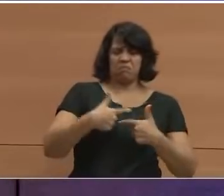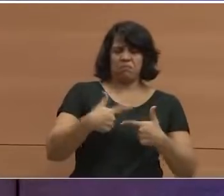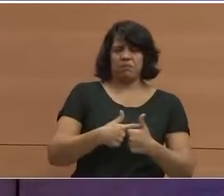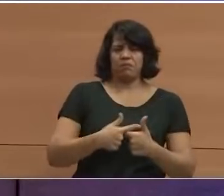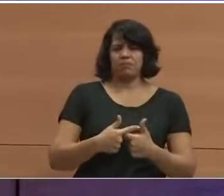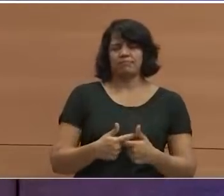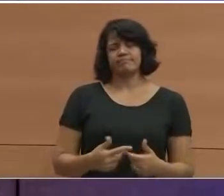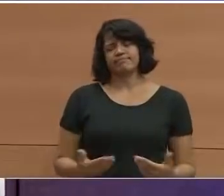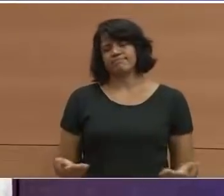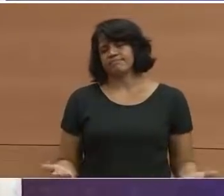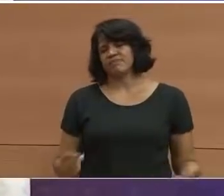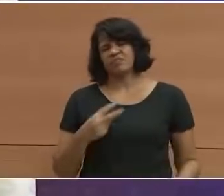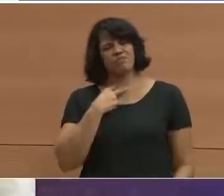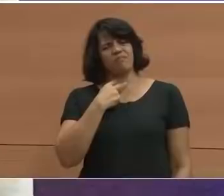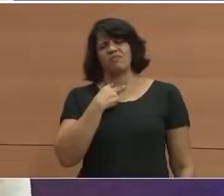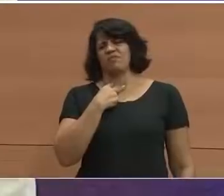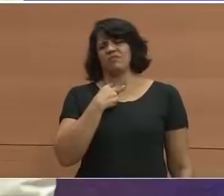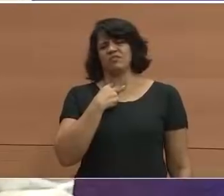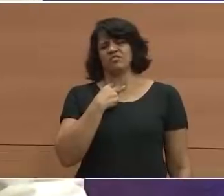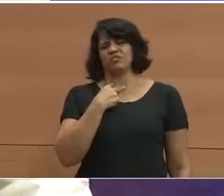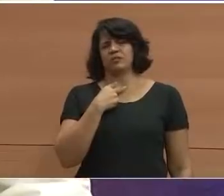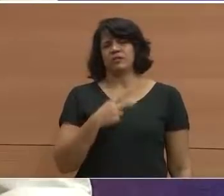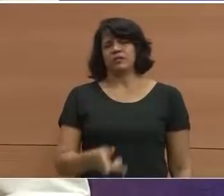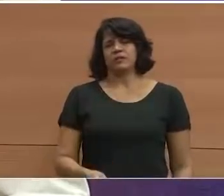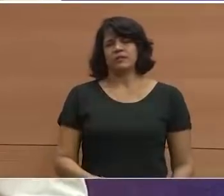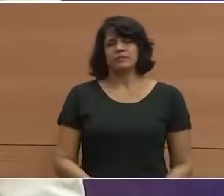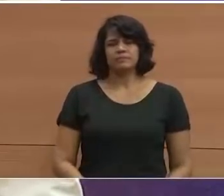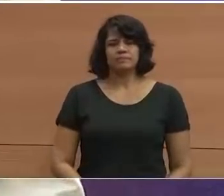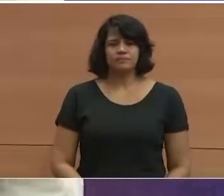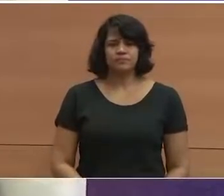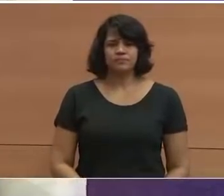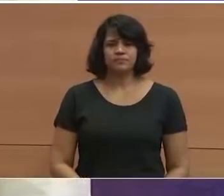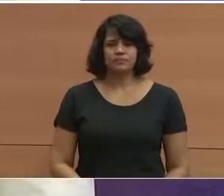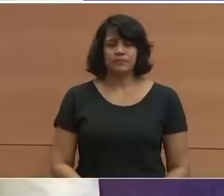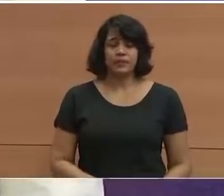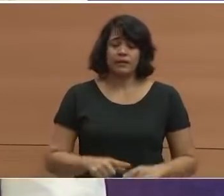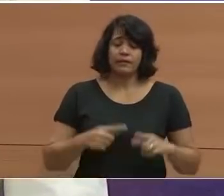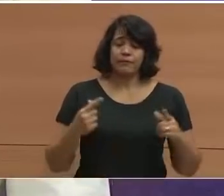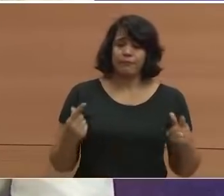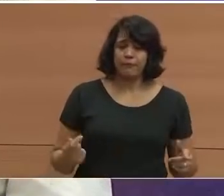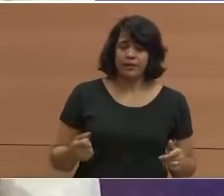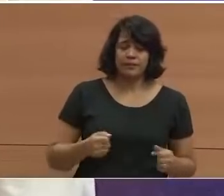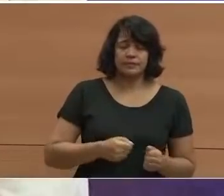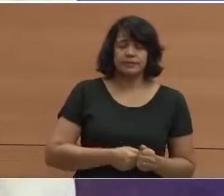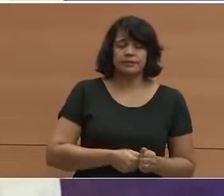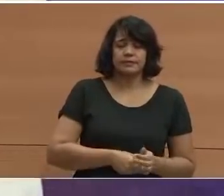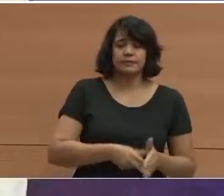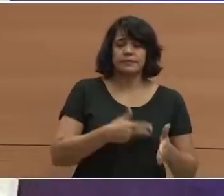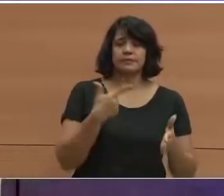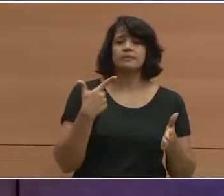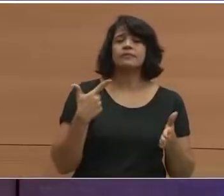se vocês sabem, chega na 2 Coríntios, desconfiavam, porque quando Paulo fez a coleta